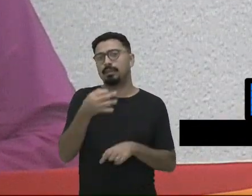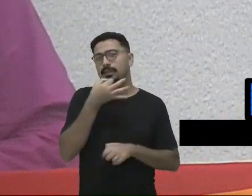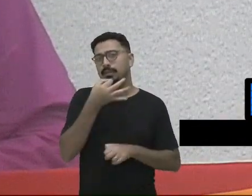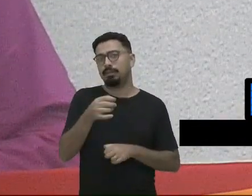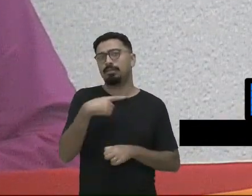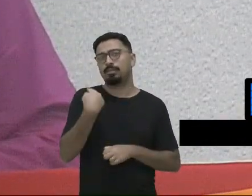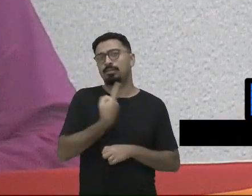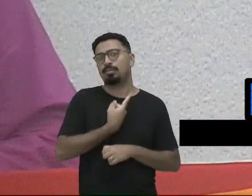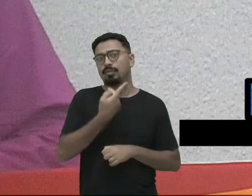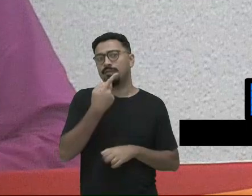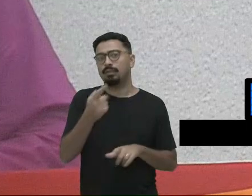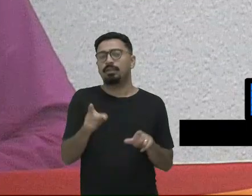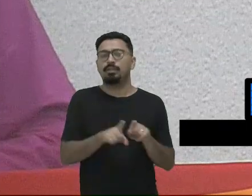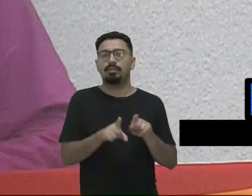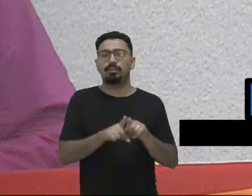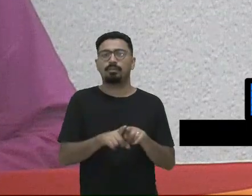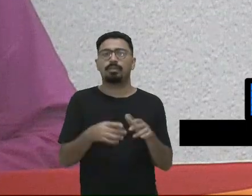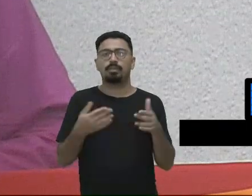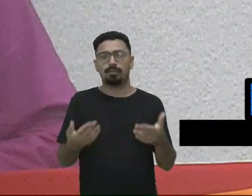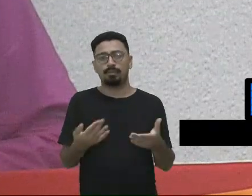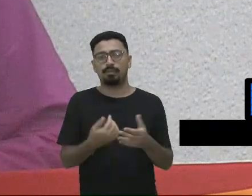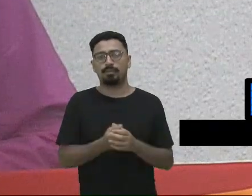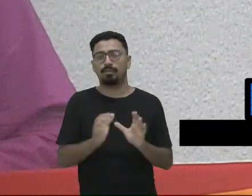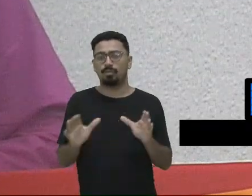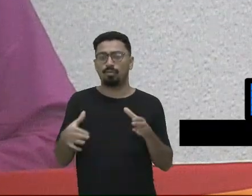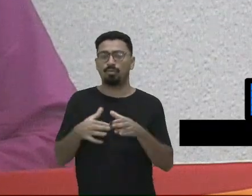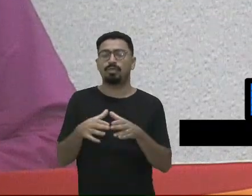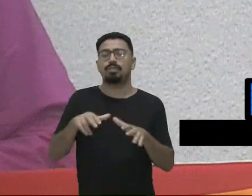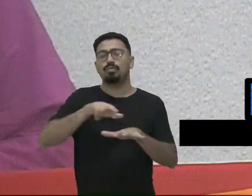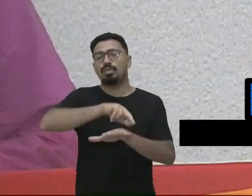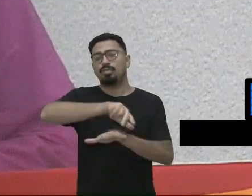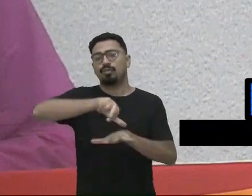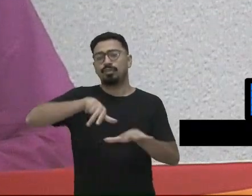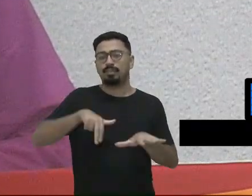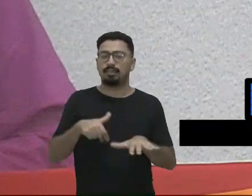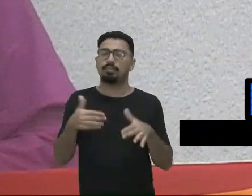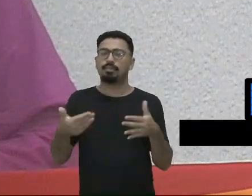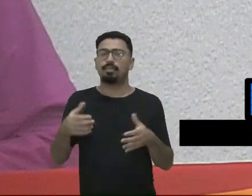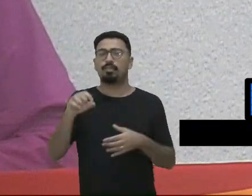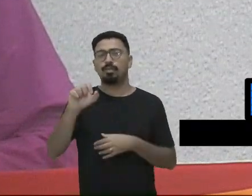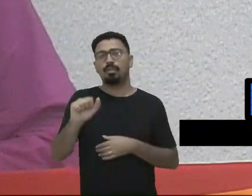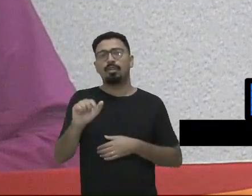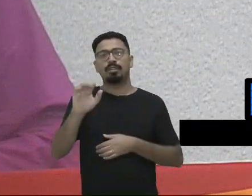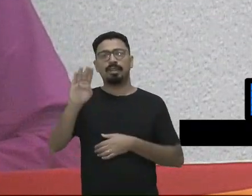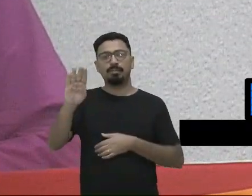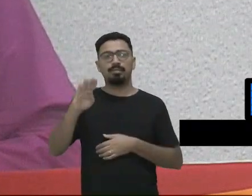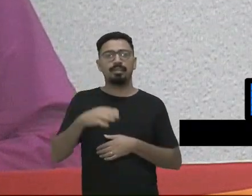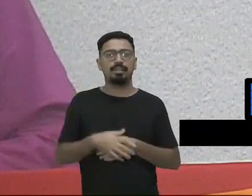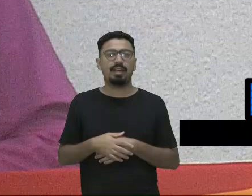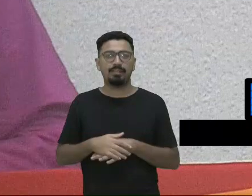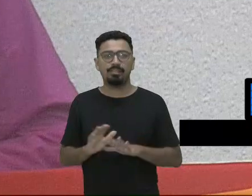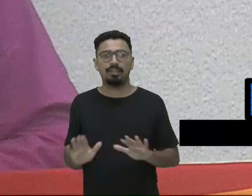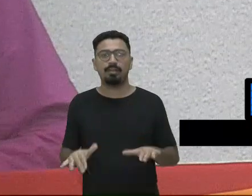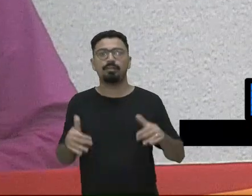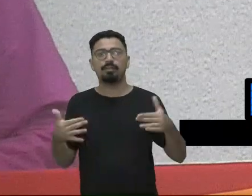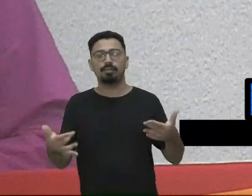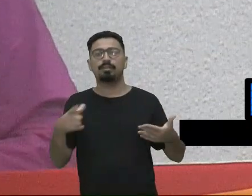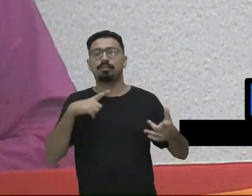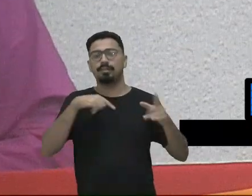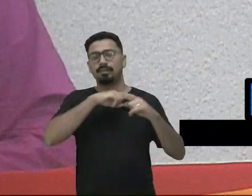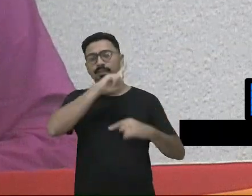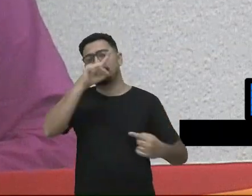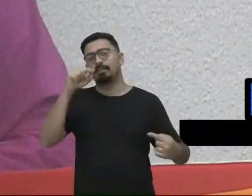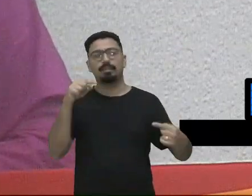vamos abordar aqui. Mas em relação à Comissão da Diversidade, a OAB, ela tem por objetivo fazer